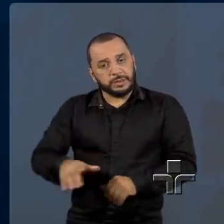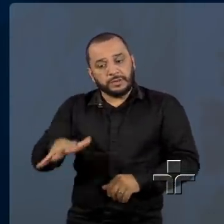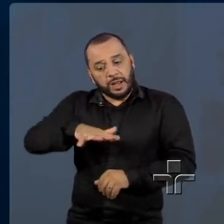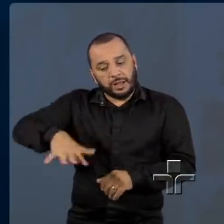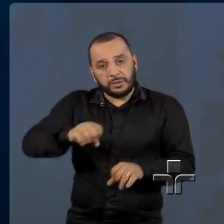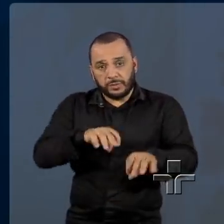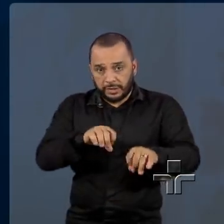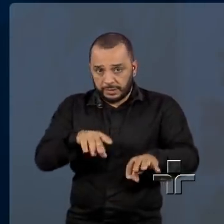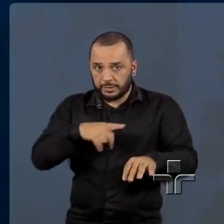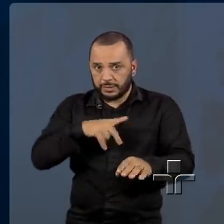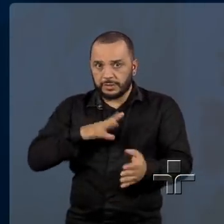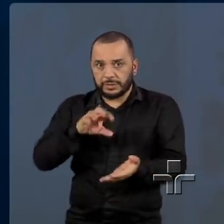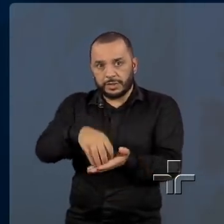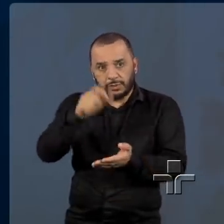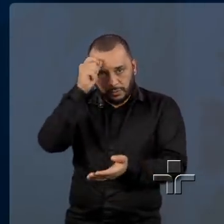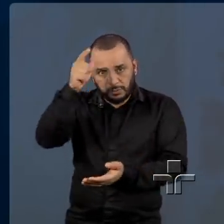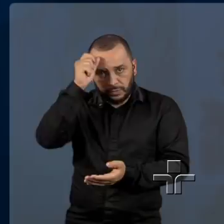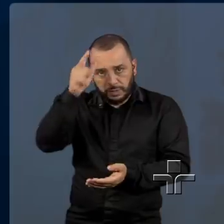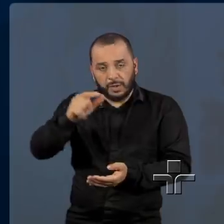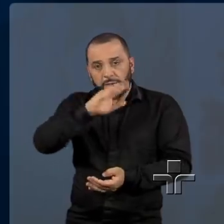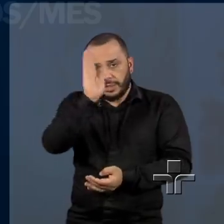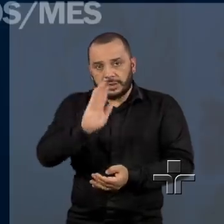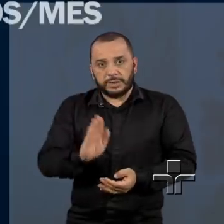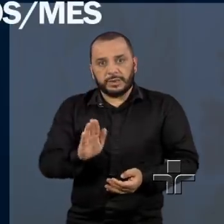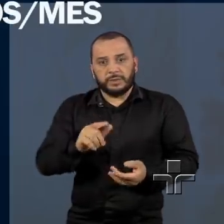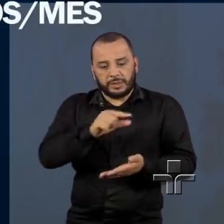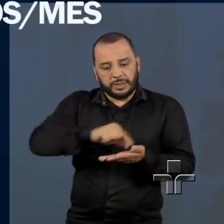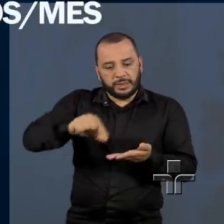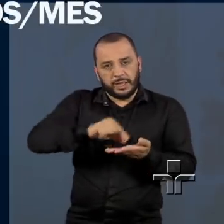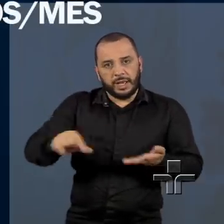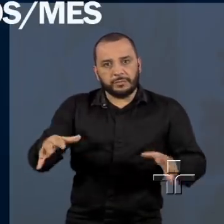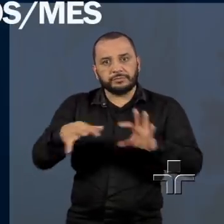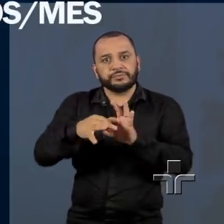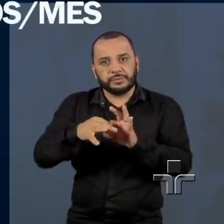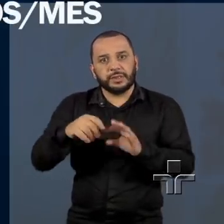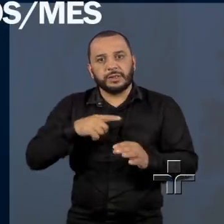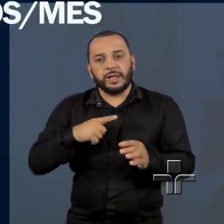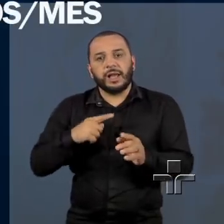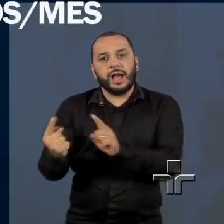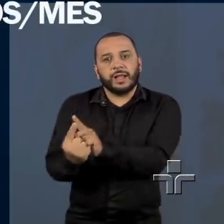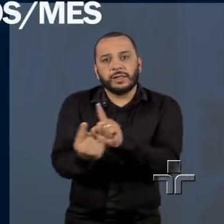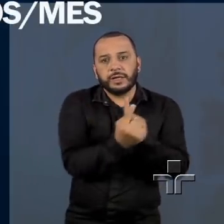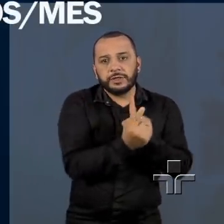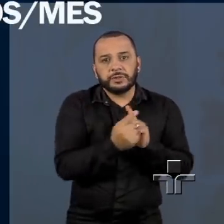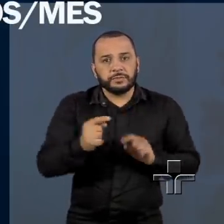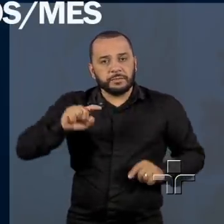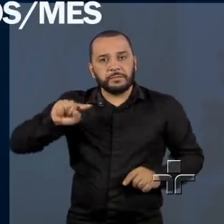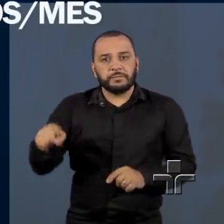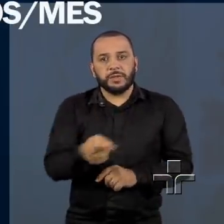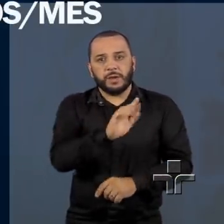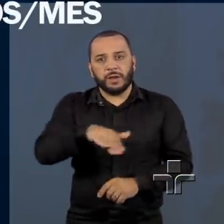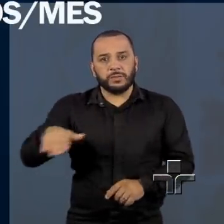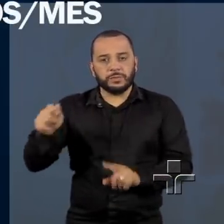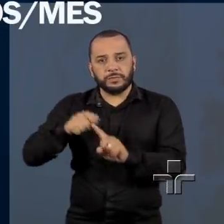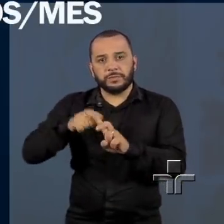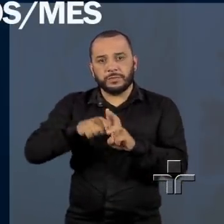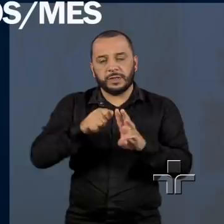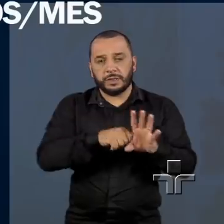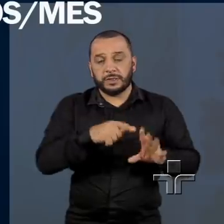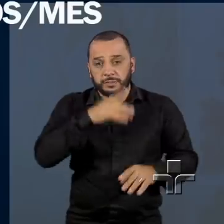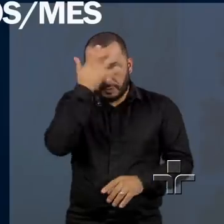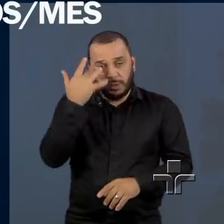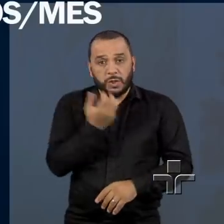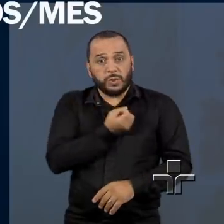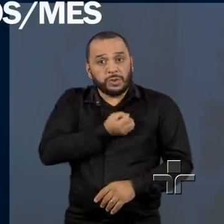educação, o Centro Cultural Brasil Guiné-Bissau atende mais de 1.000 alunos por mês. Aqueles que conseguem melhores